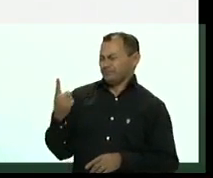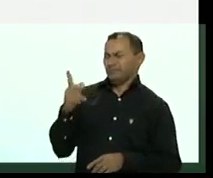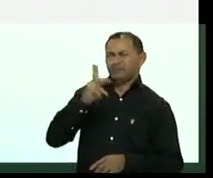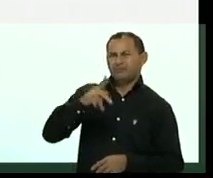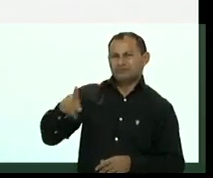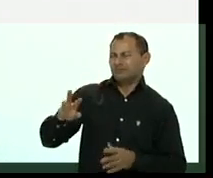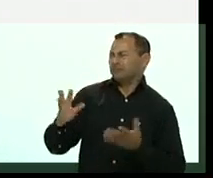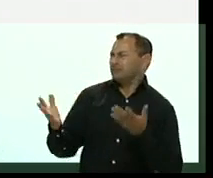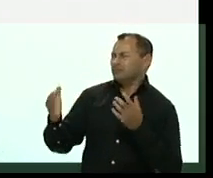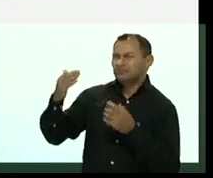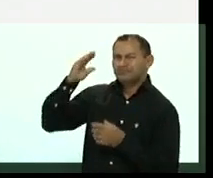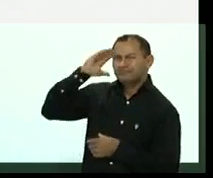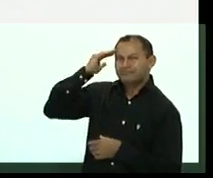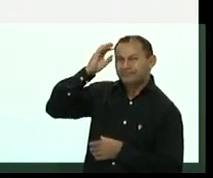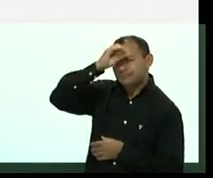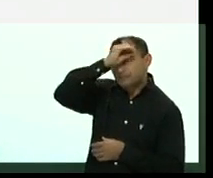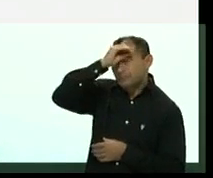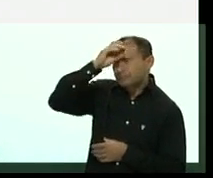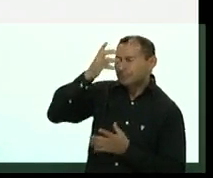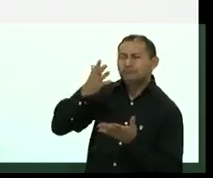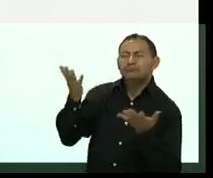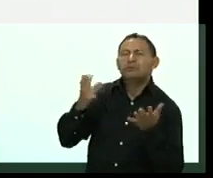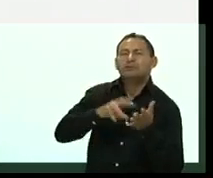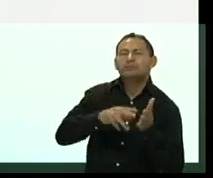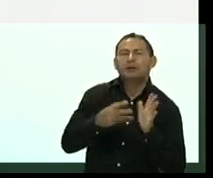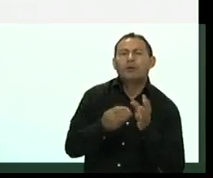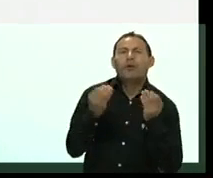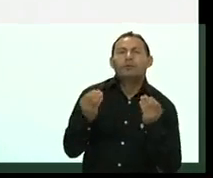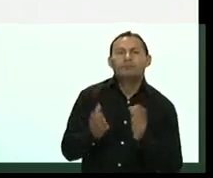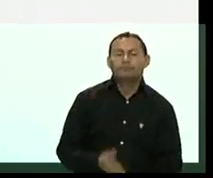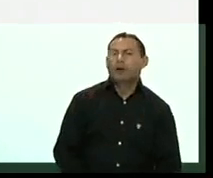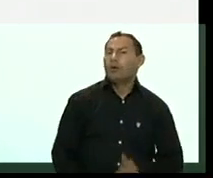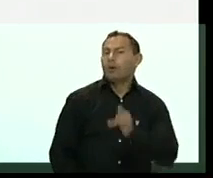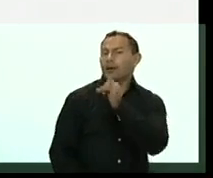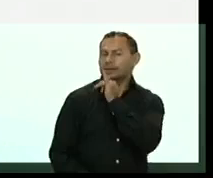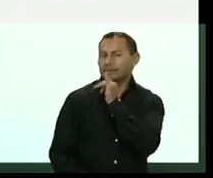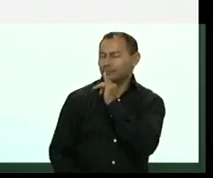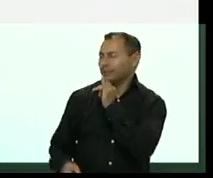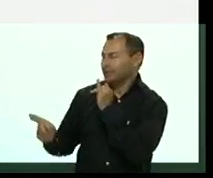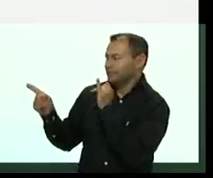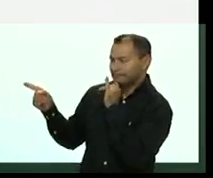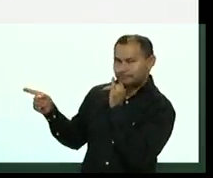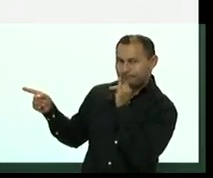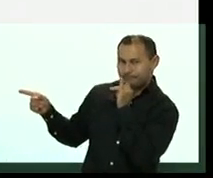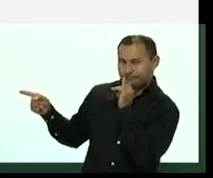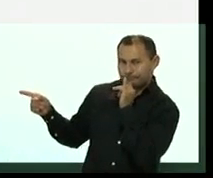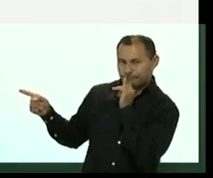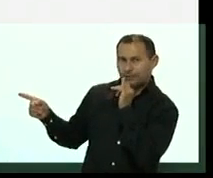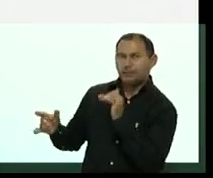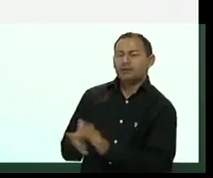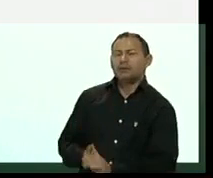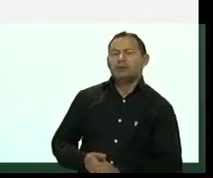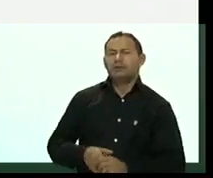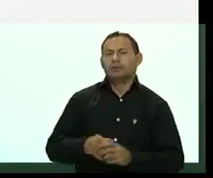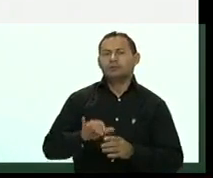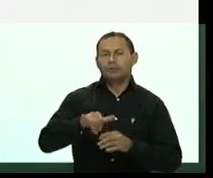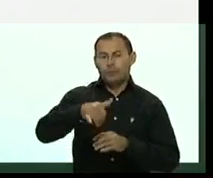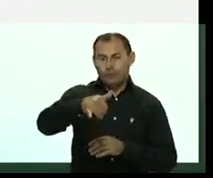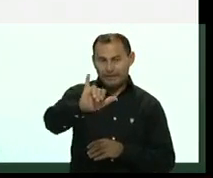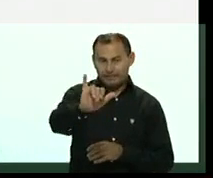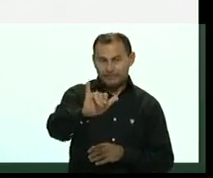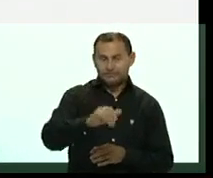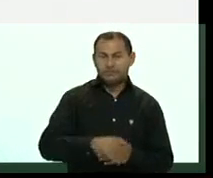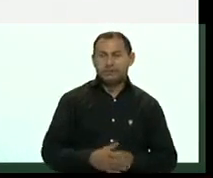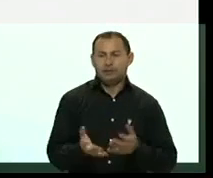quer dizer isso? Como que nós podemos trabalhar com isso? Olha lá, olha o exemplo que nós temos. Aqui, neste caso, eu estou trabalhando com y. Então,